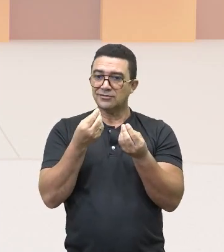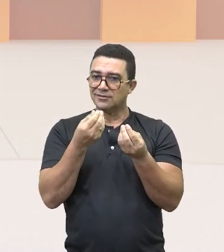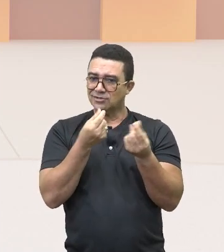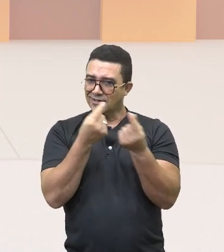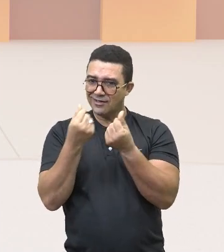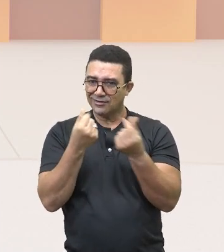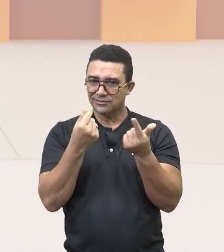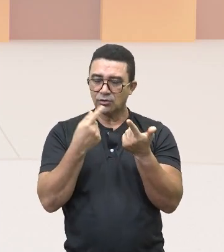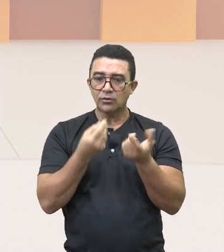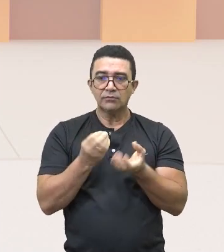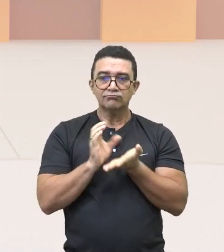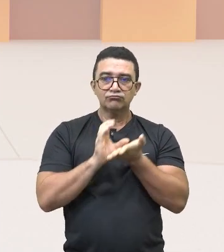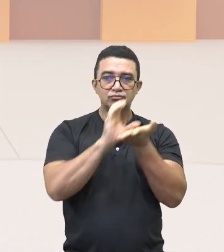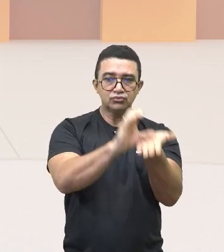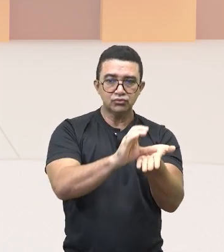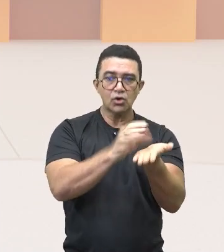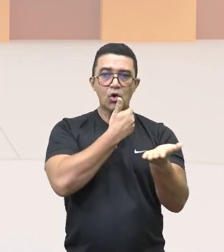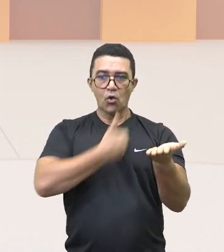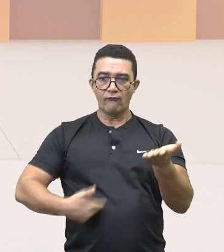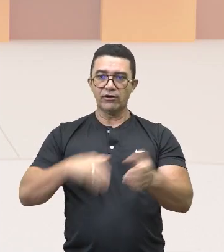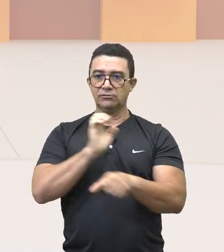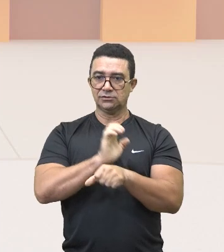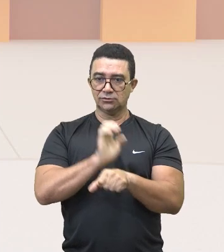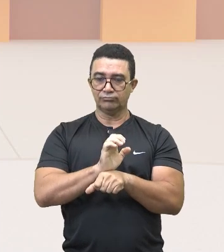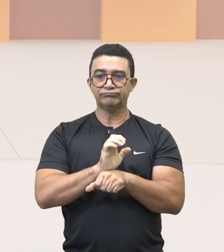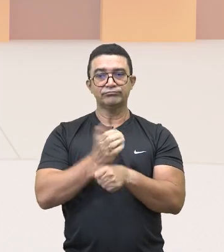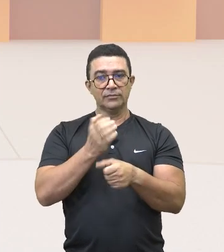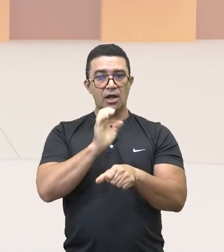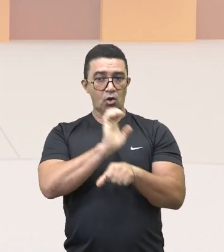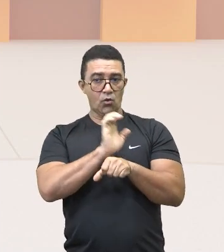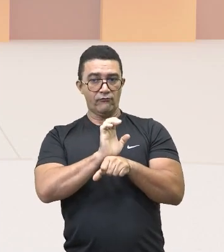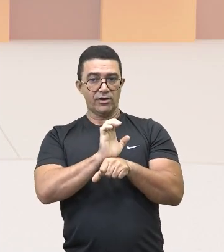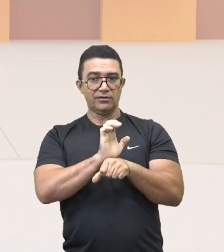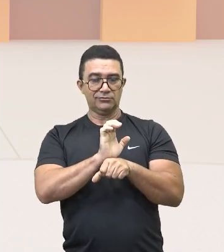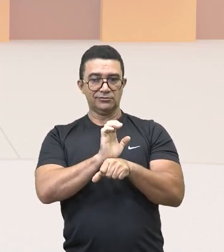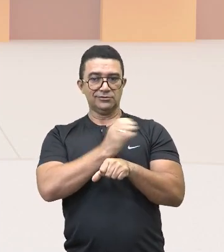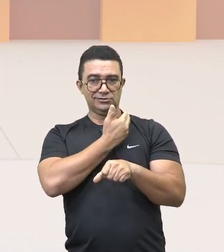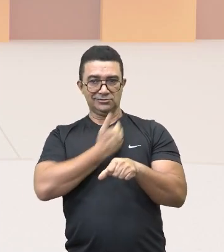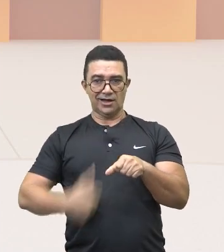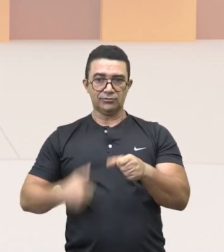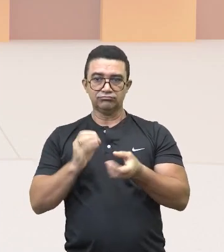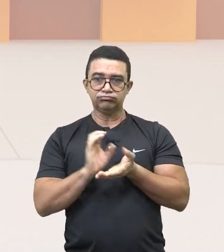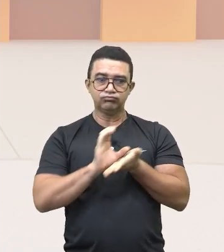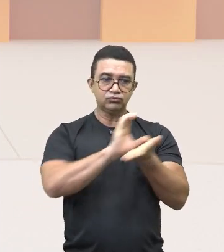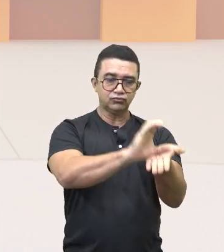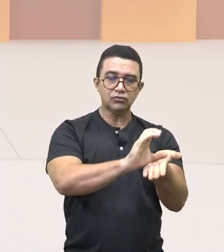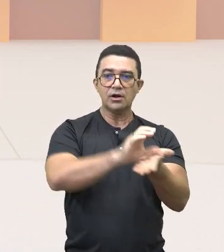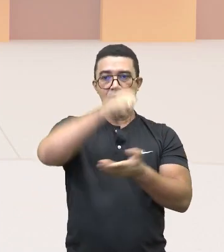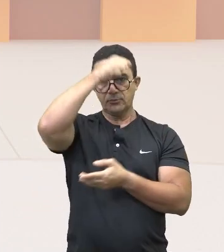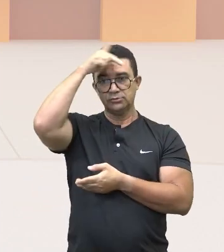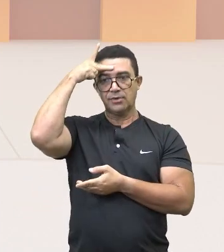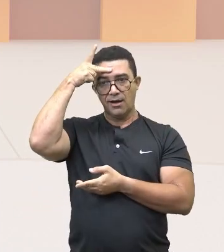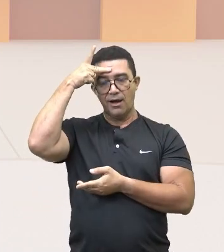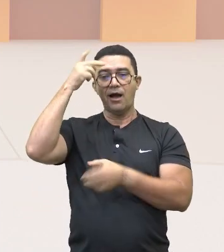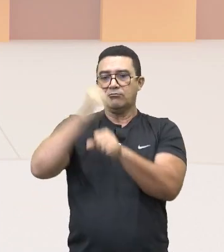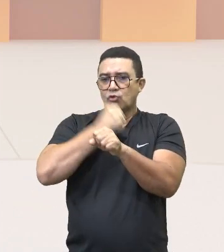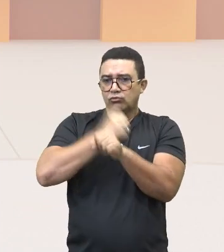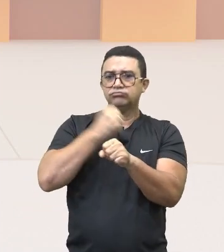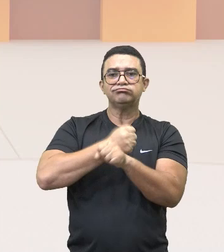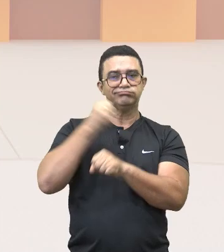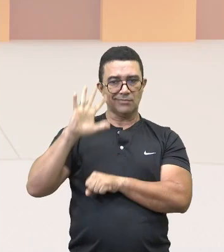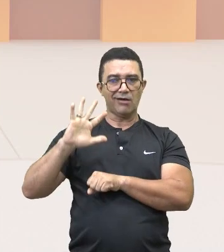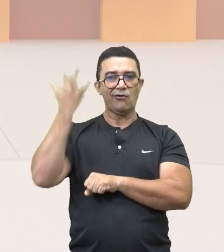governo estadual e do governo estadual ele é alocado para o governo municipal. E aí sim as obras acontecem, as